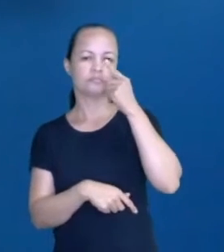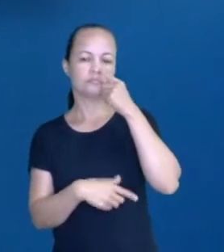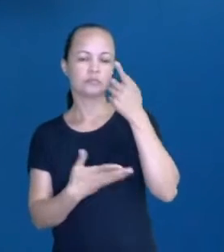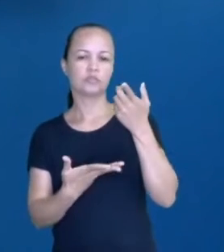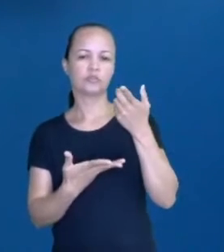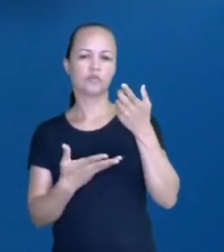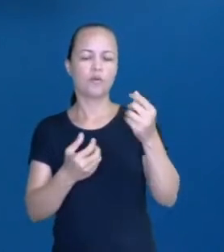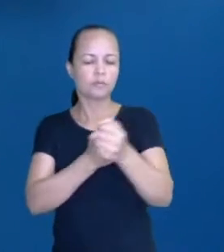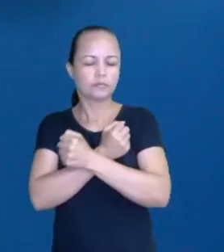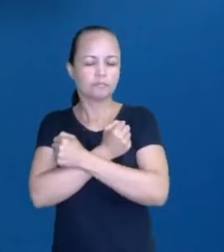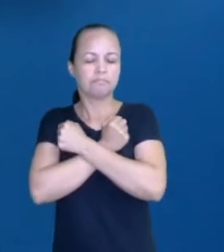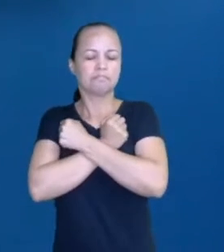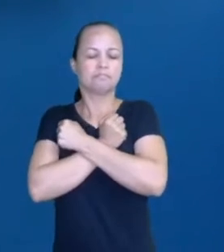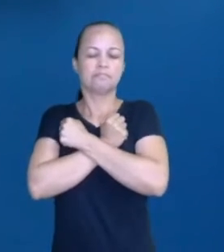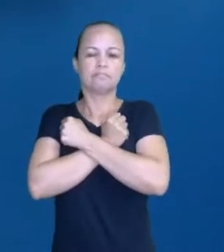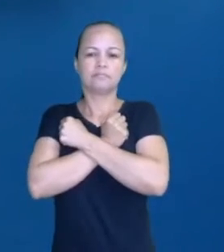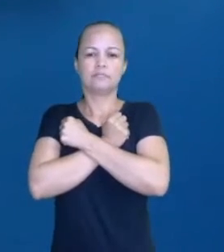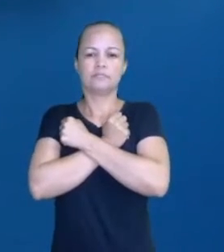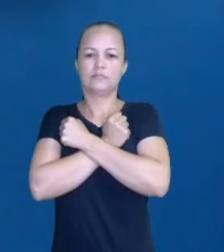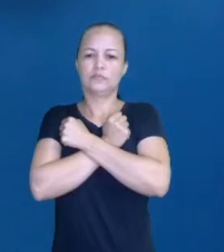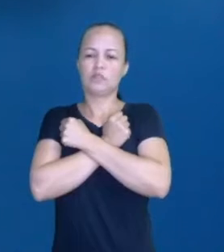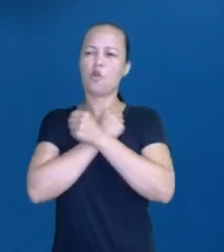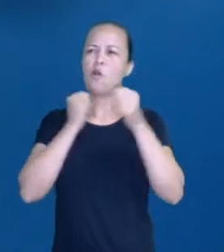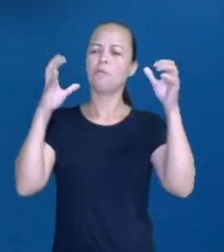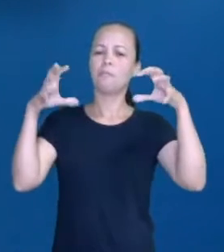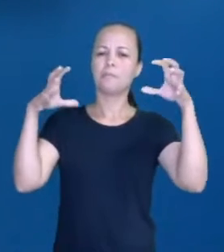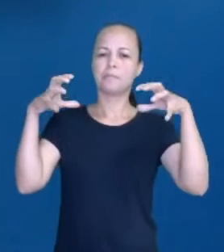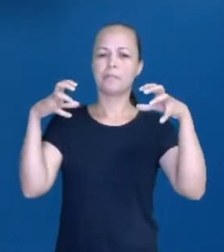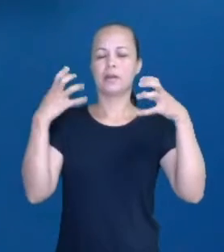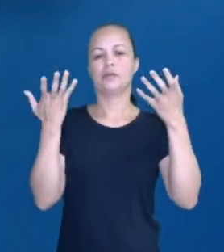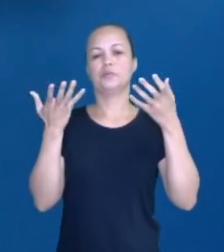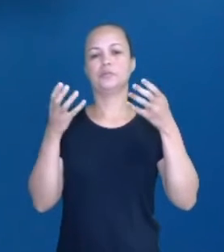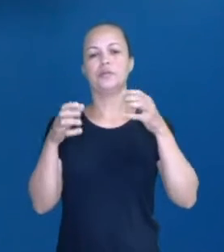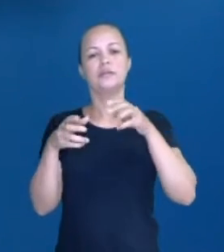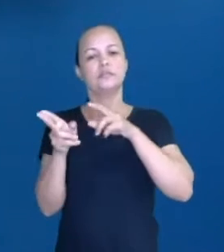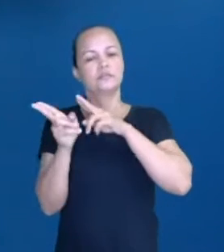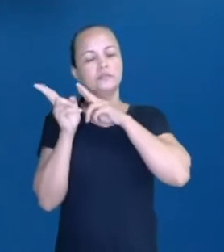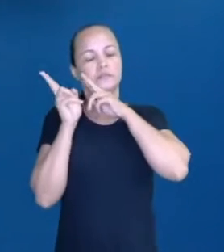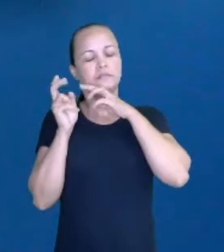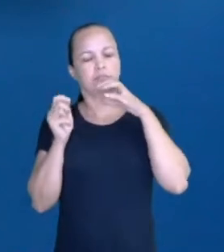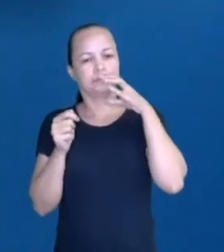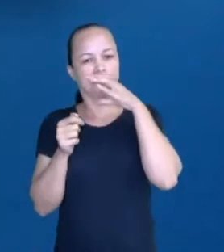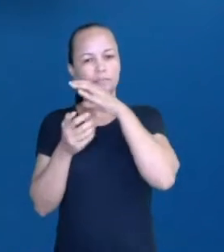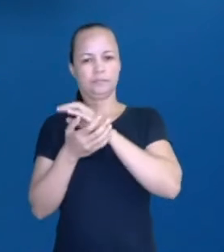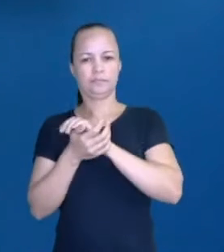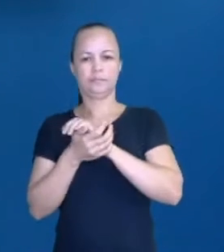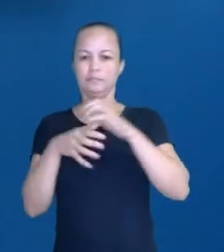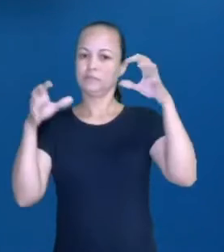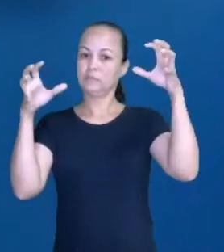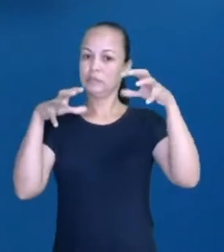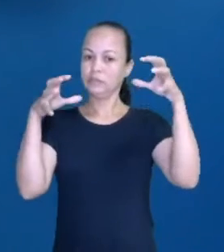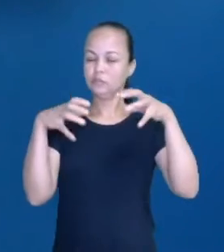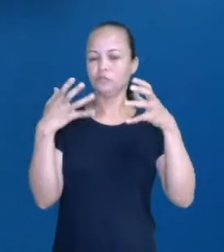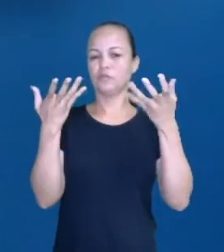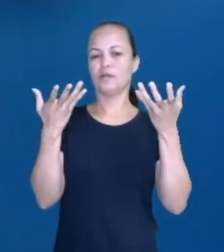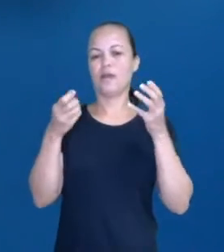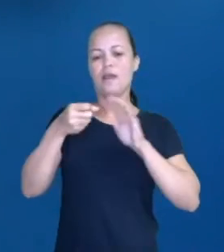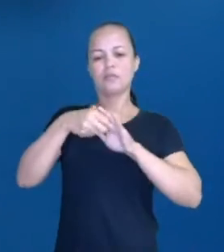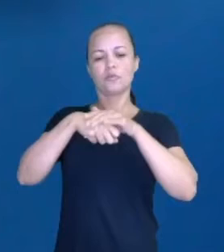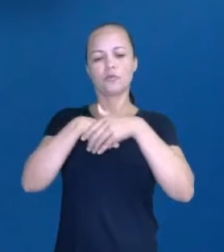e demorado, no banho quente antes de dormir, na chuva à noite que acalenta teu